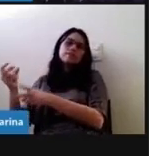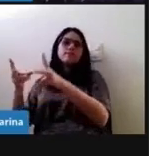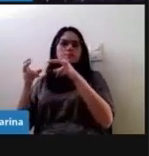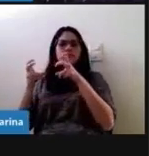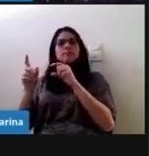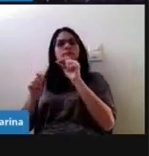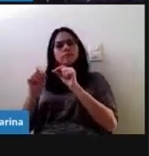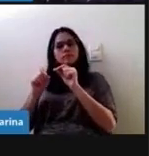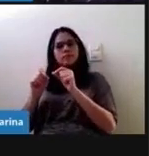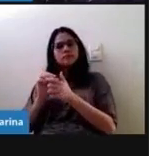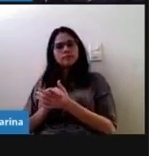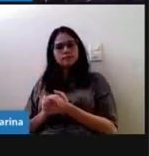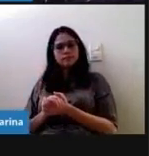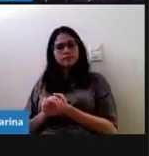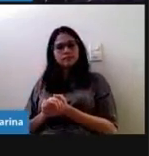existe também